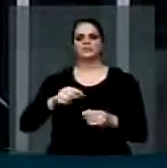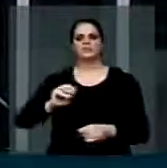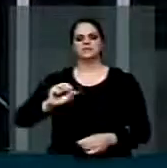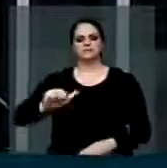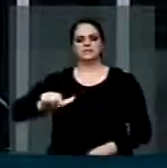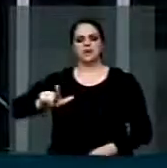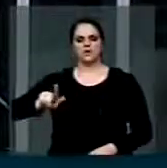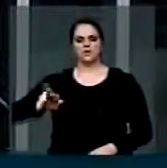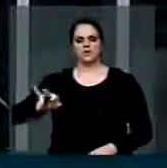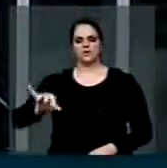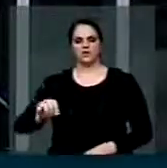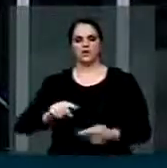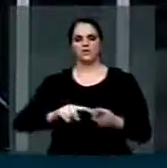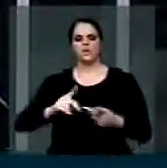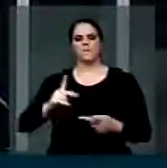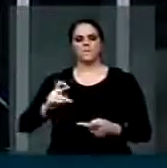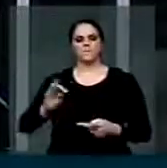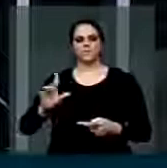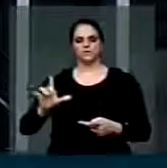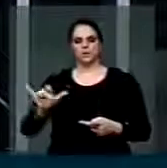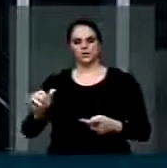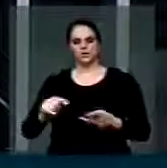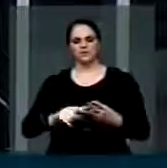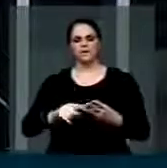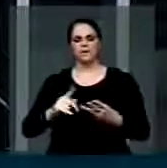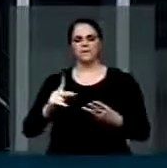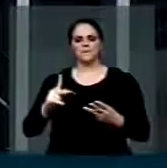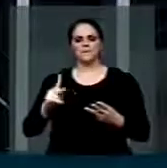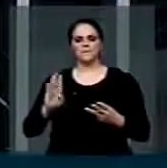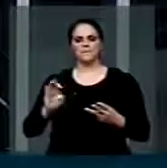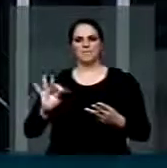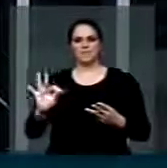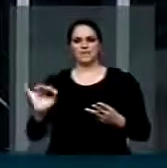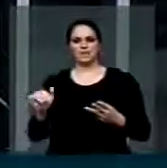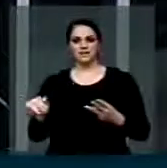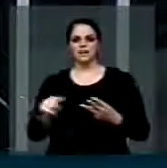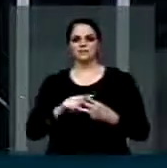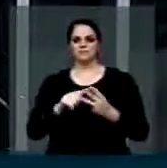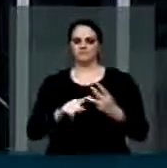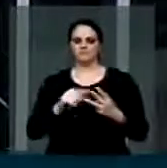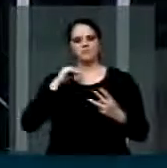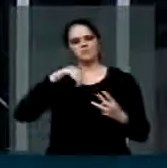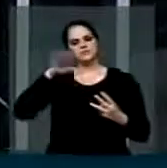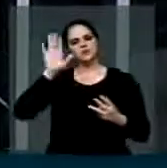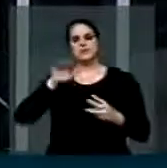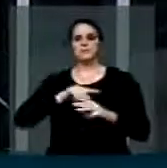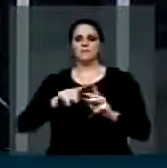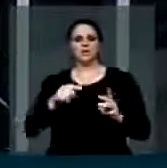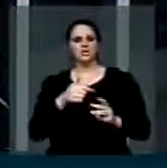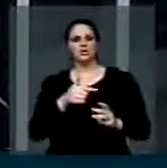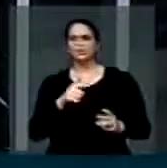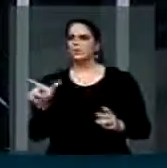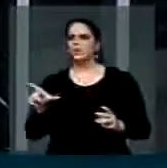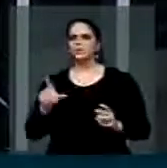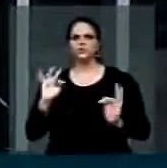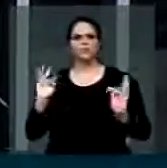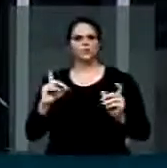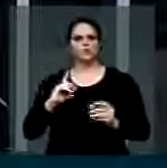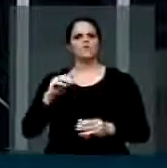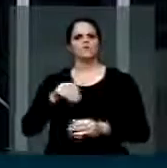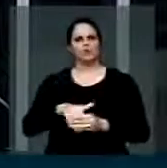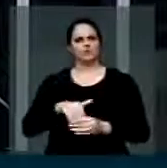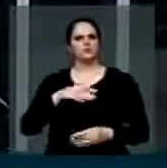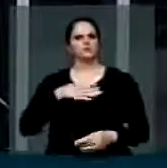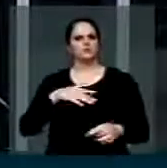Sertânia, onde nasci, em Petrolina, onde moro, mas fui votado nesses municípios todos. Por isso que eu acho que o